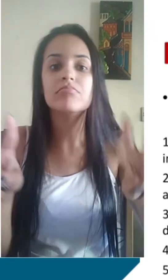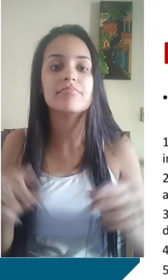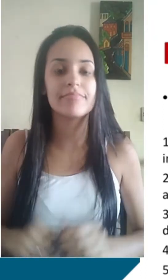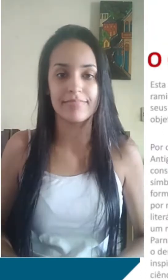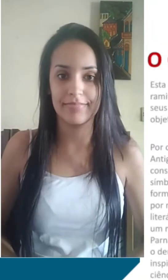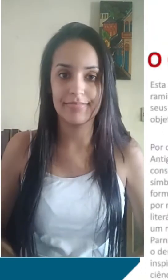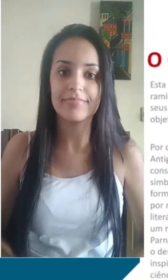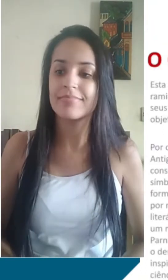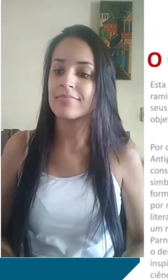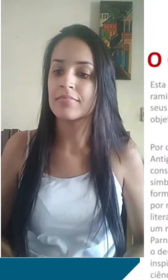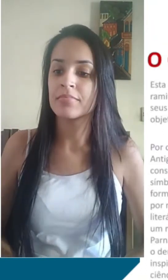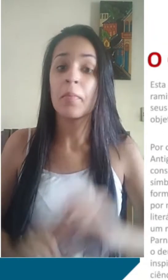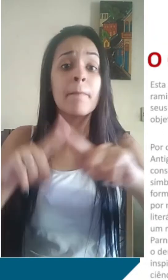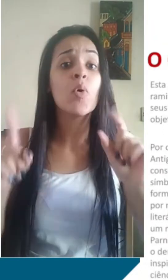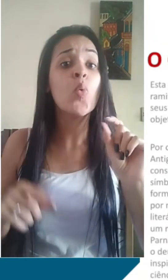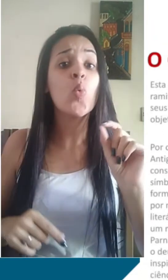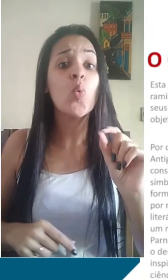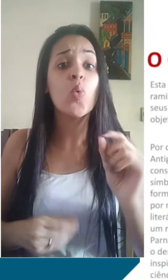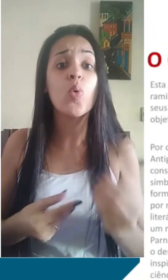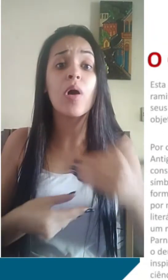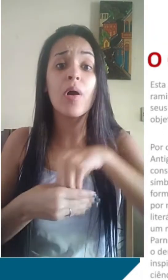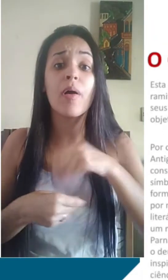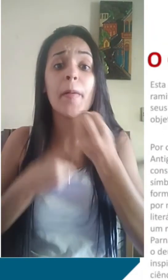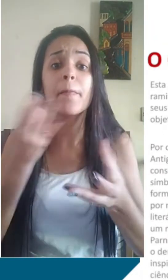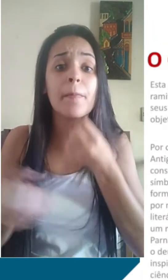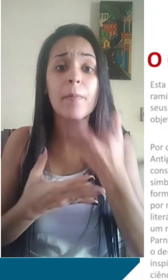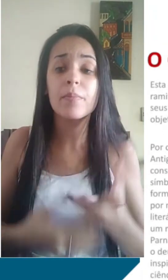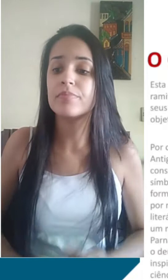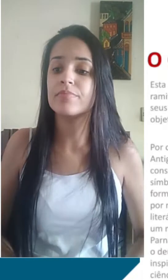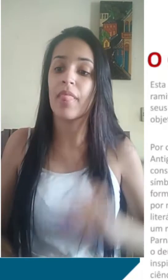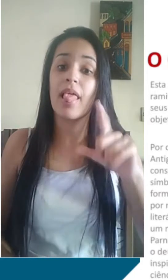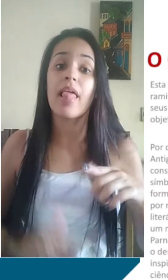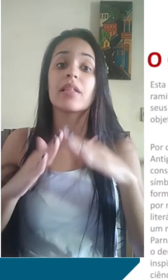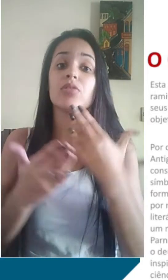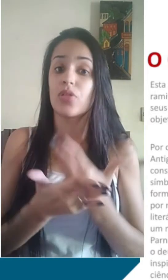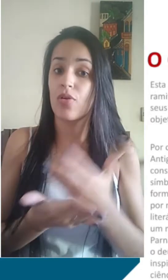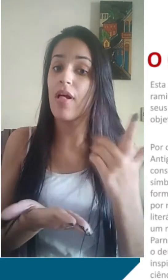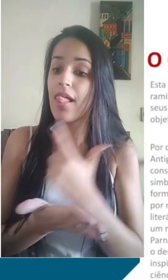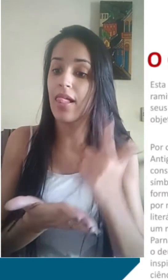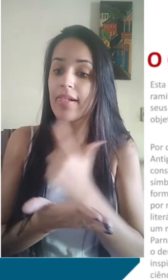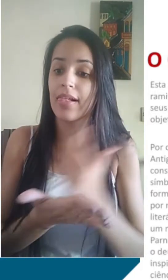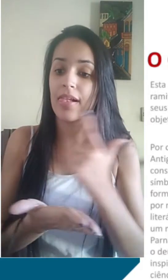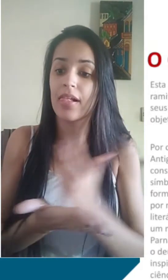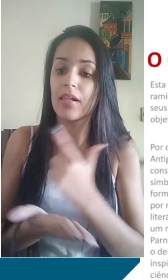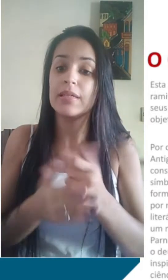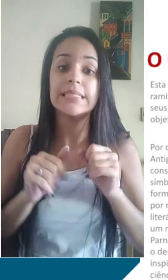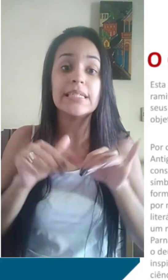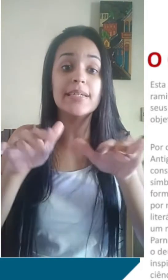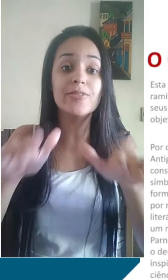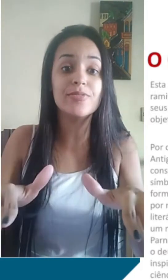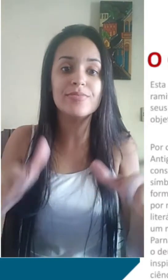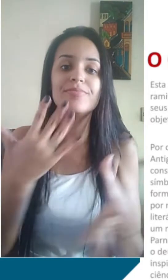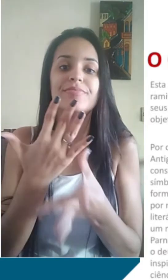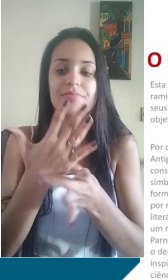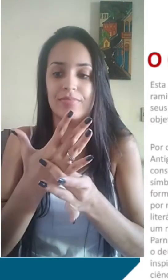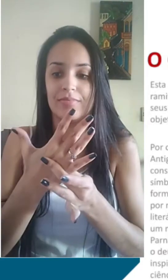circundante. Mas o que é parnasianismo? É uma escola literária, uma ramificação do realismo